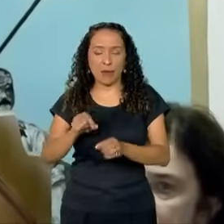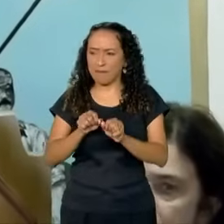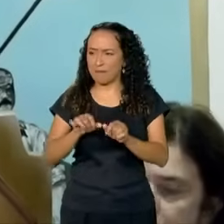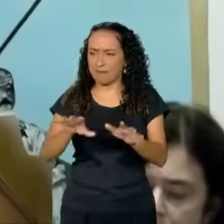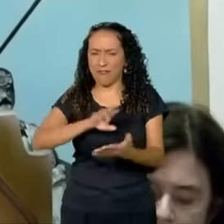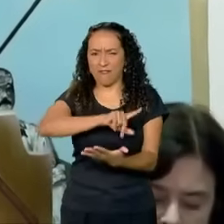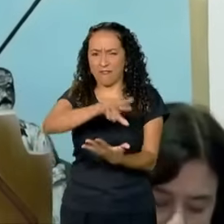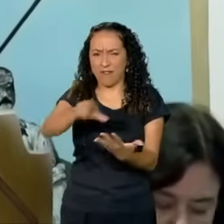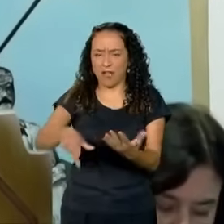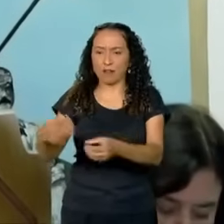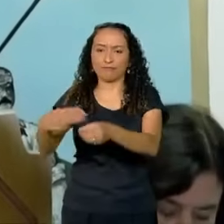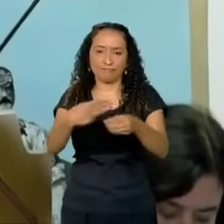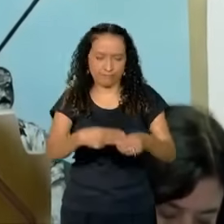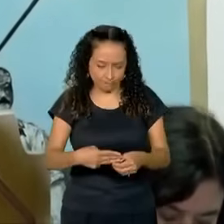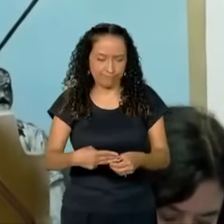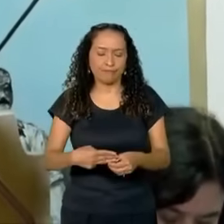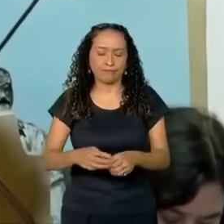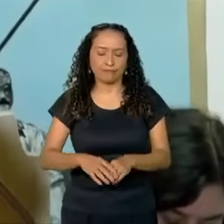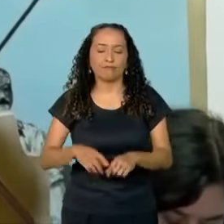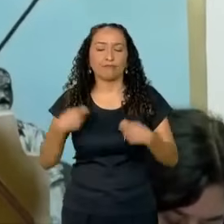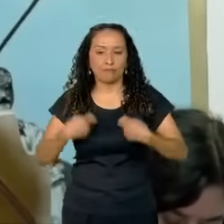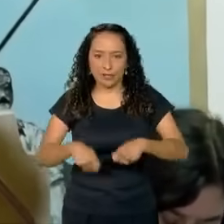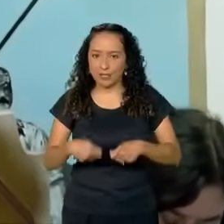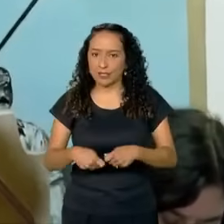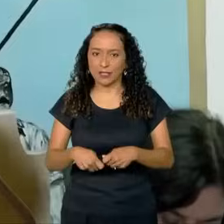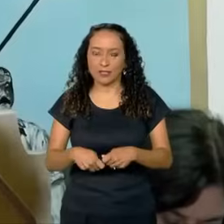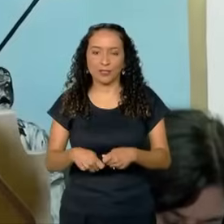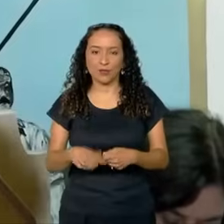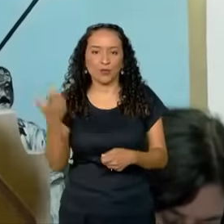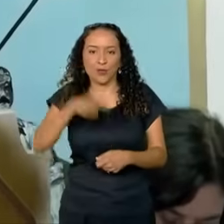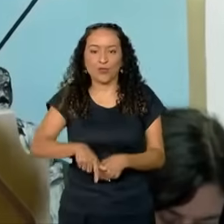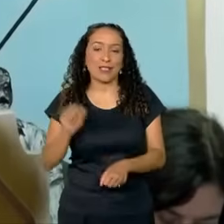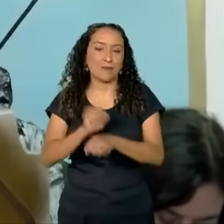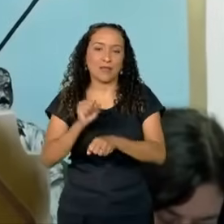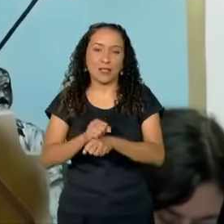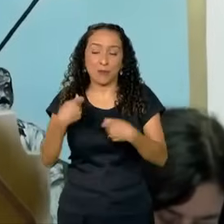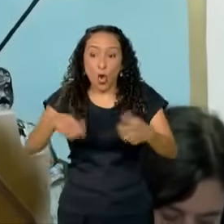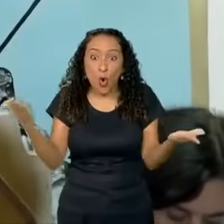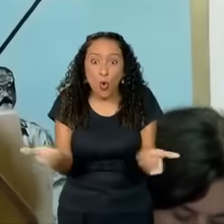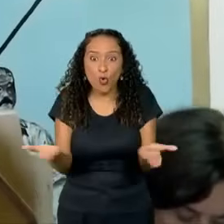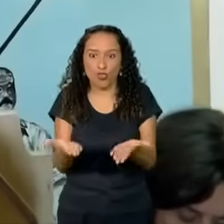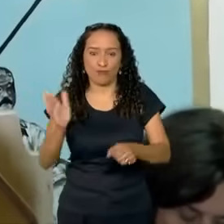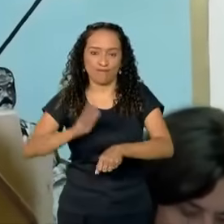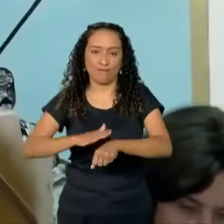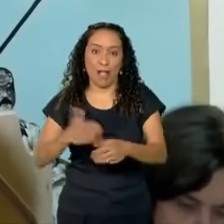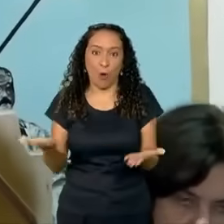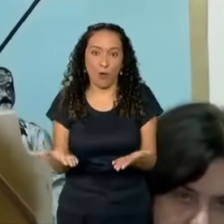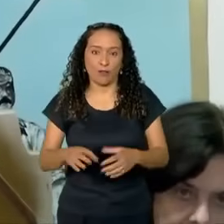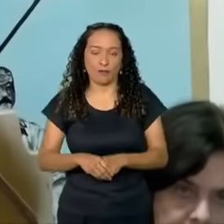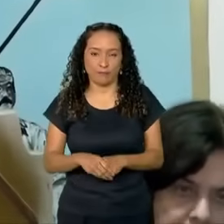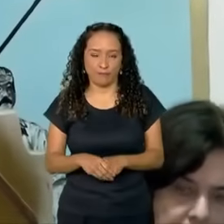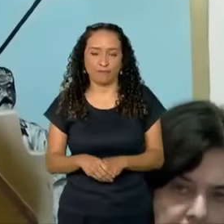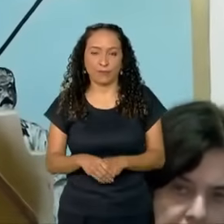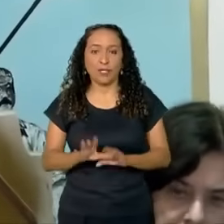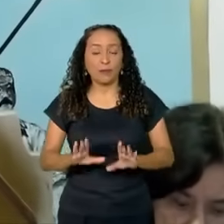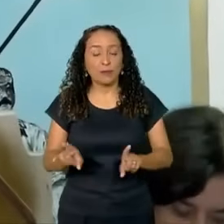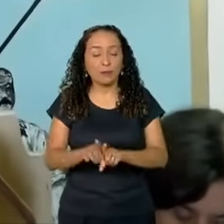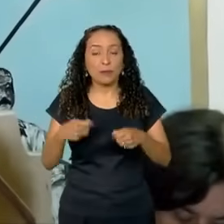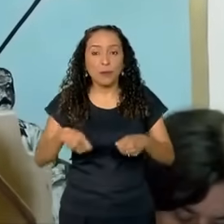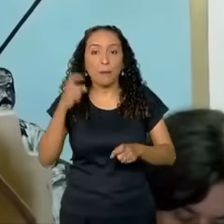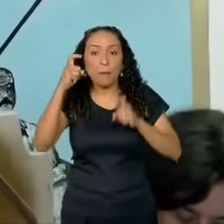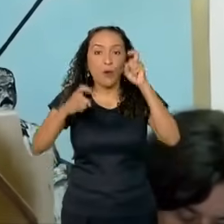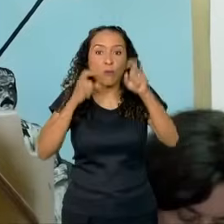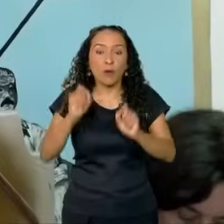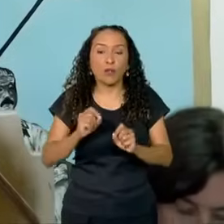municípios. Isso nós precisamos, isso não pode esperar 2 dias, tem que ser hoje, tem que ser agora. Mas também nós temos que preocupar